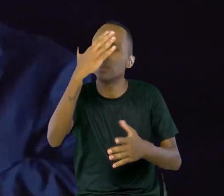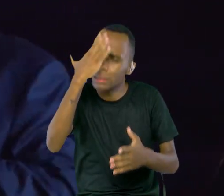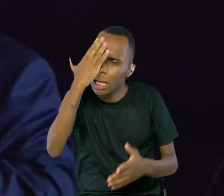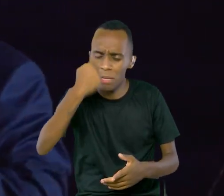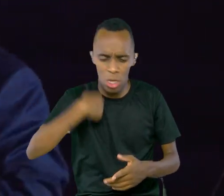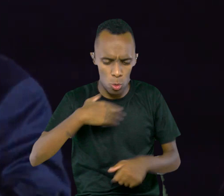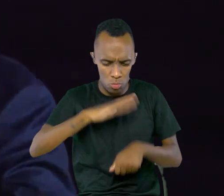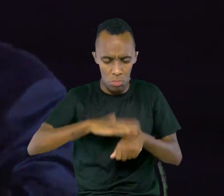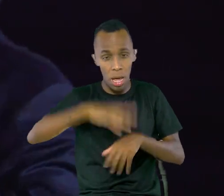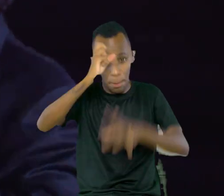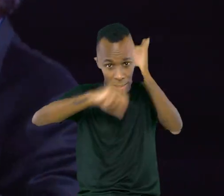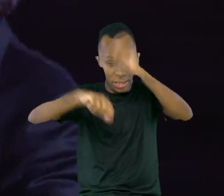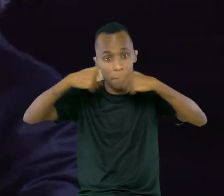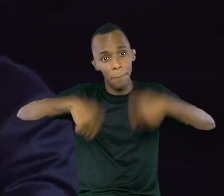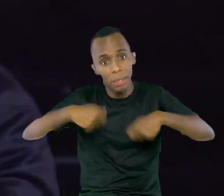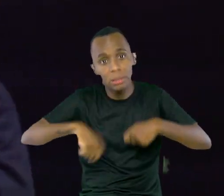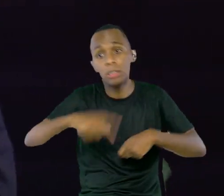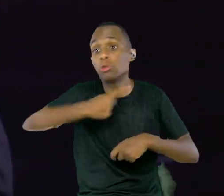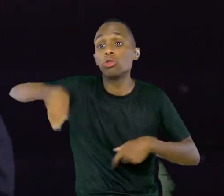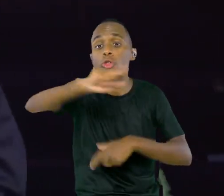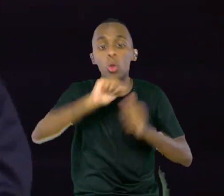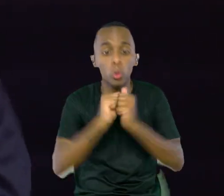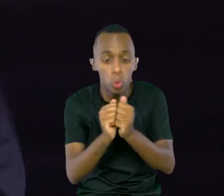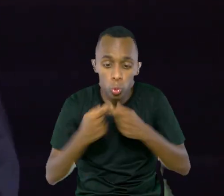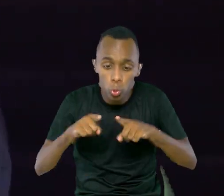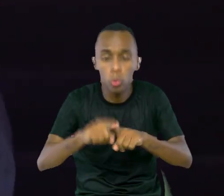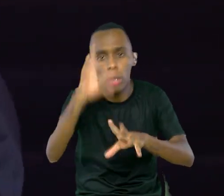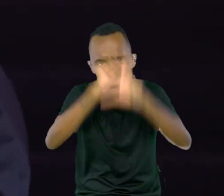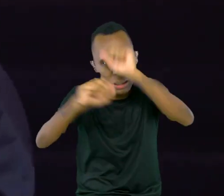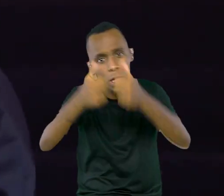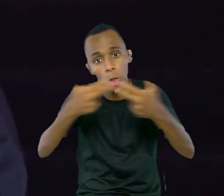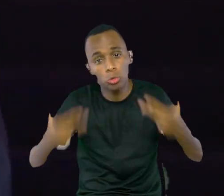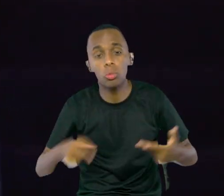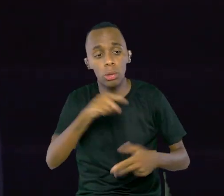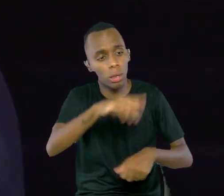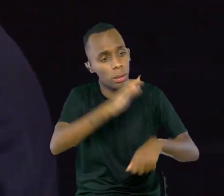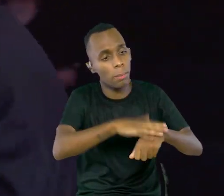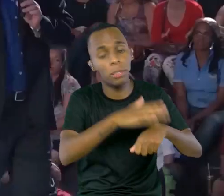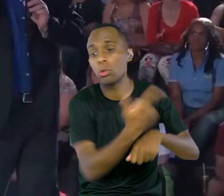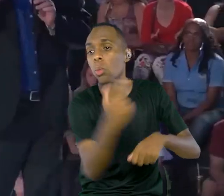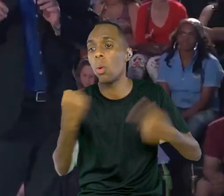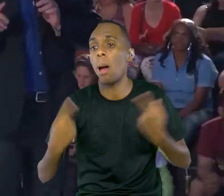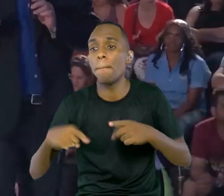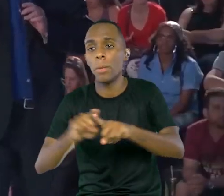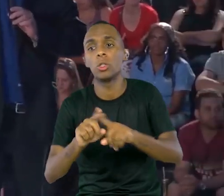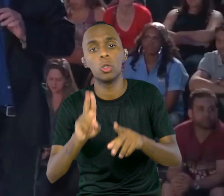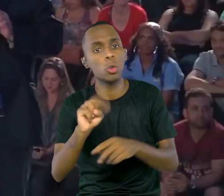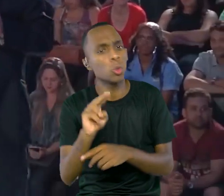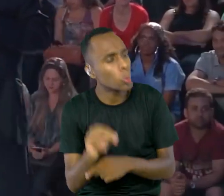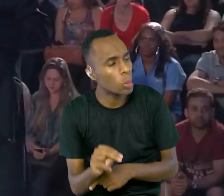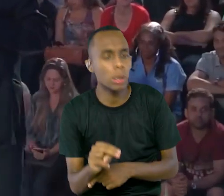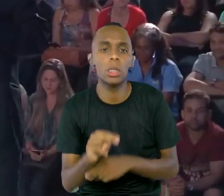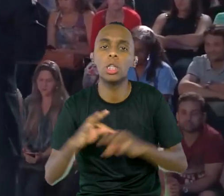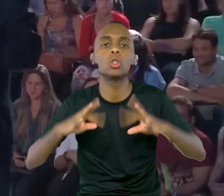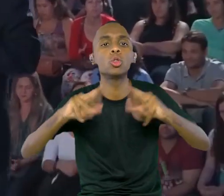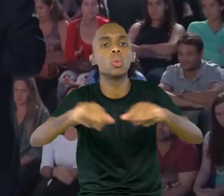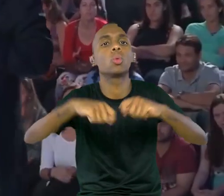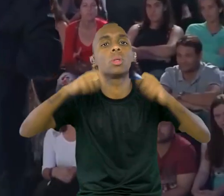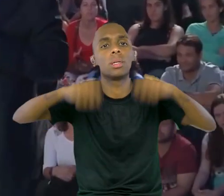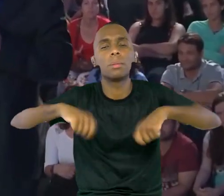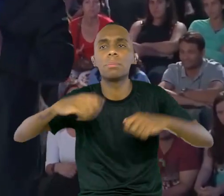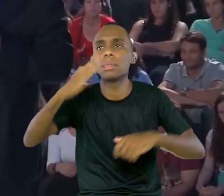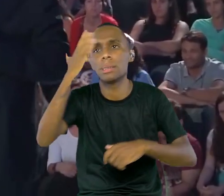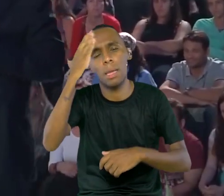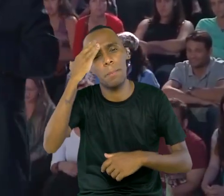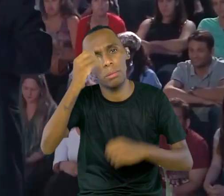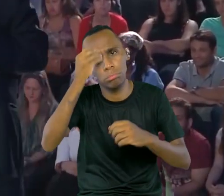que ela não sabe, aquela que sabe que ela e outra pessoa saberão muita coisa juntas, aquela que sabe que ela e outra pessoa nunca saberão